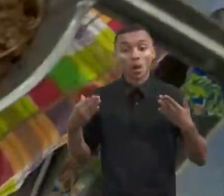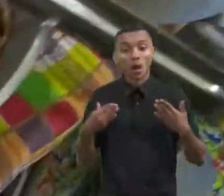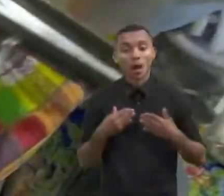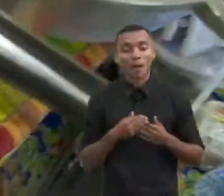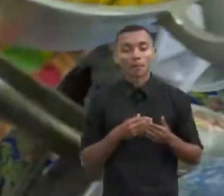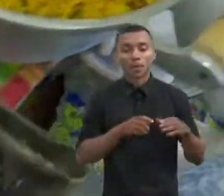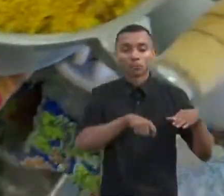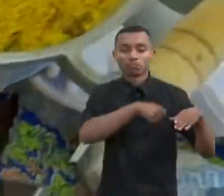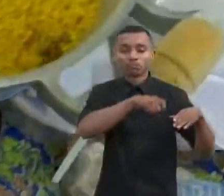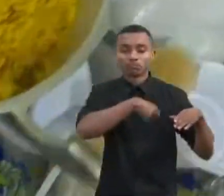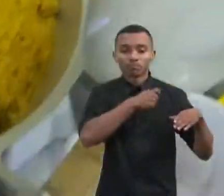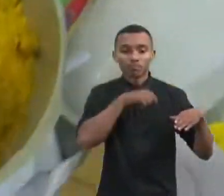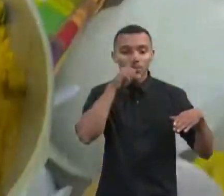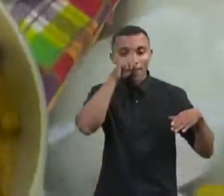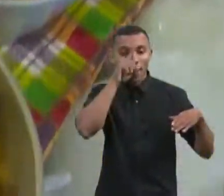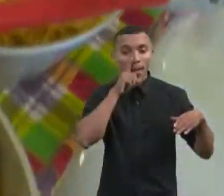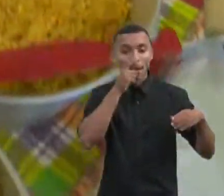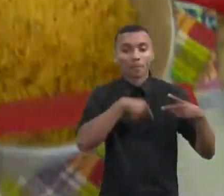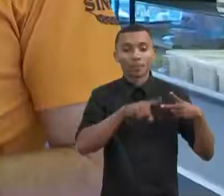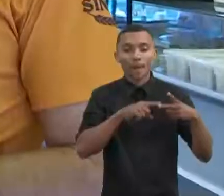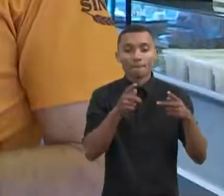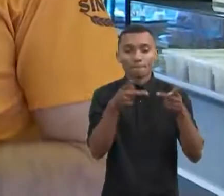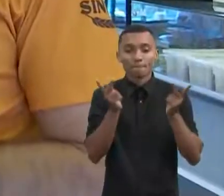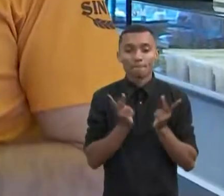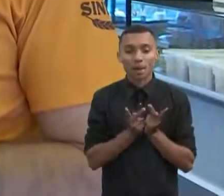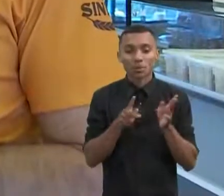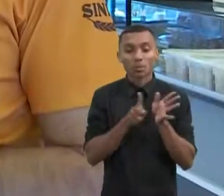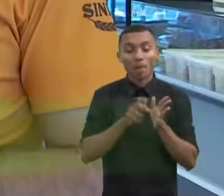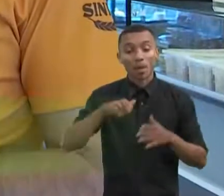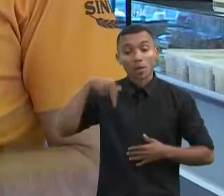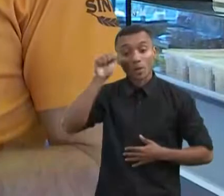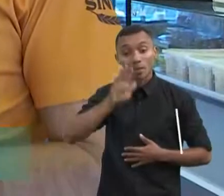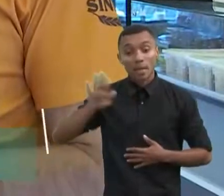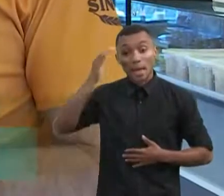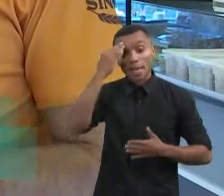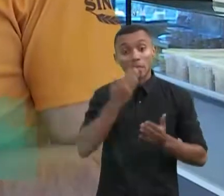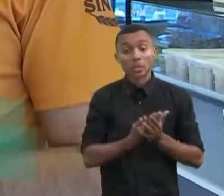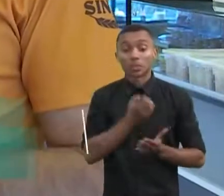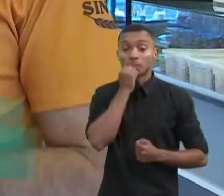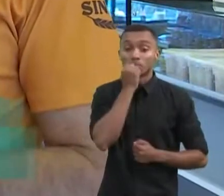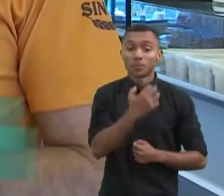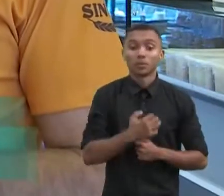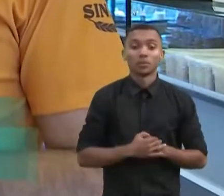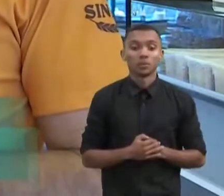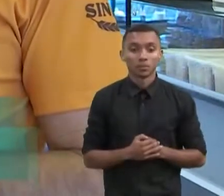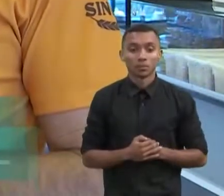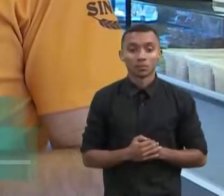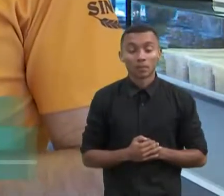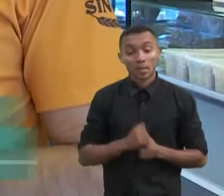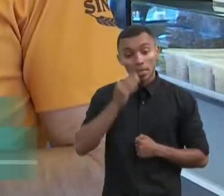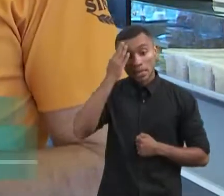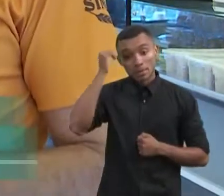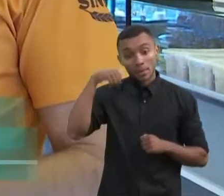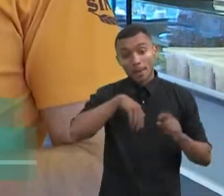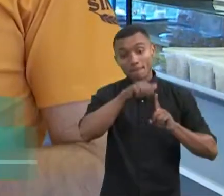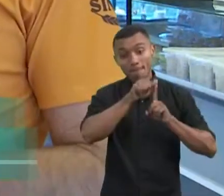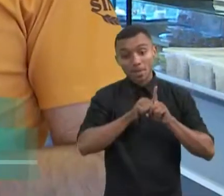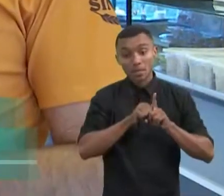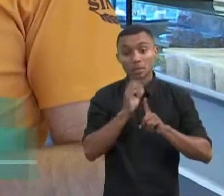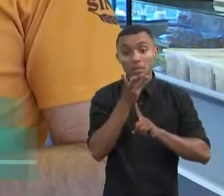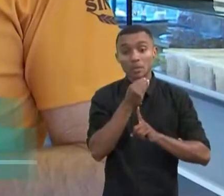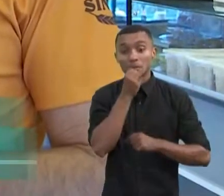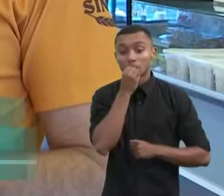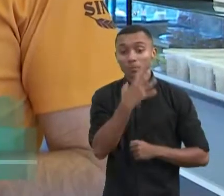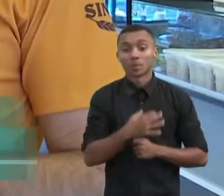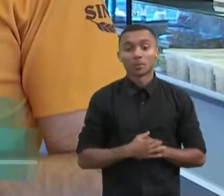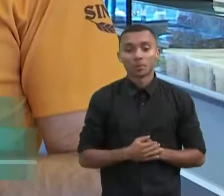canjica ao famoso pratinho nordestino. A expectativa é boa. A gente acha que esse mês de junho vai ser um dos melhores. Foi